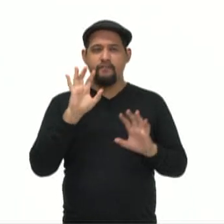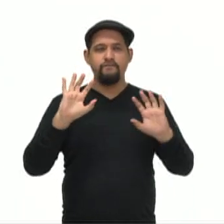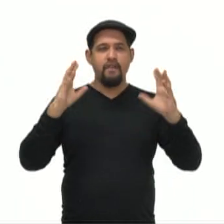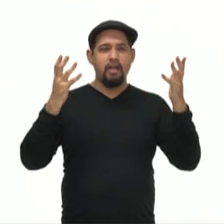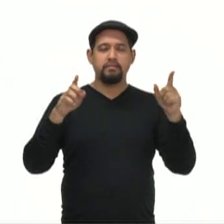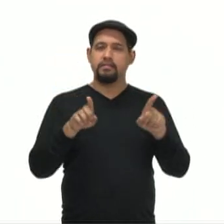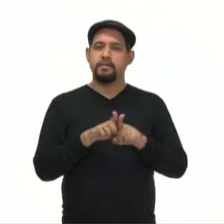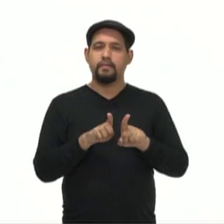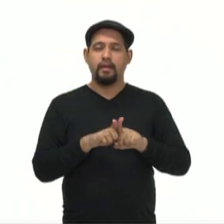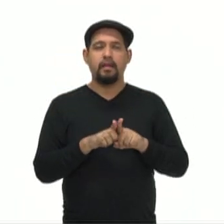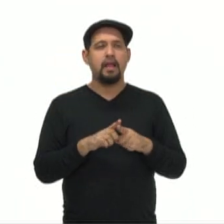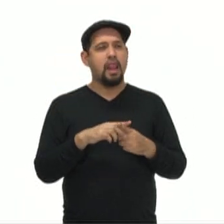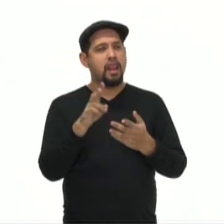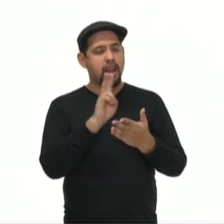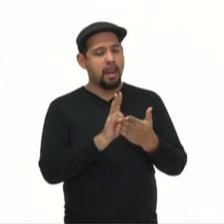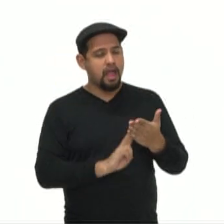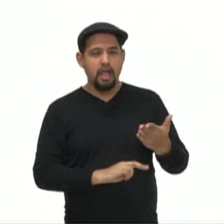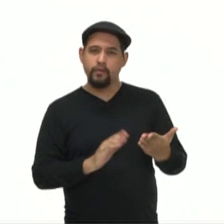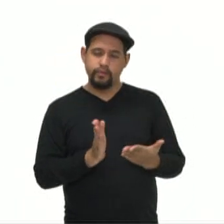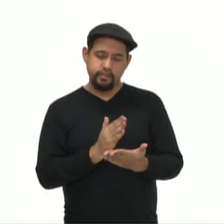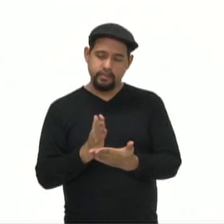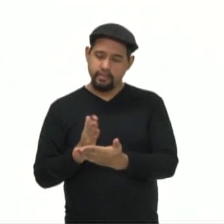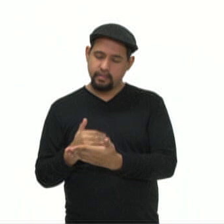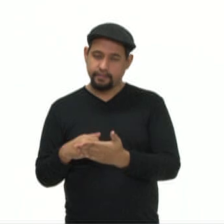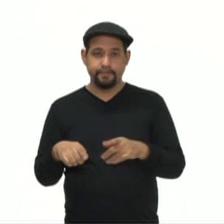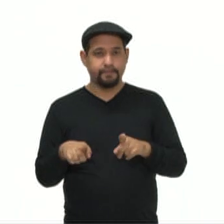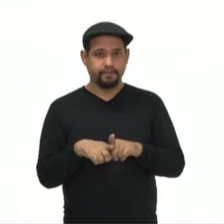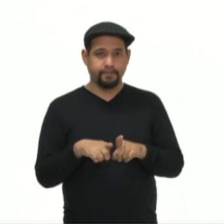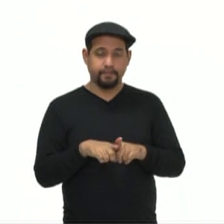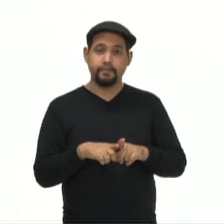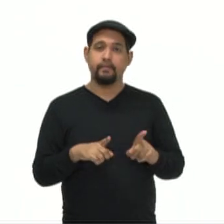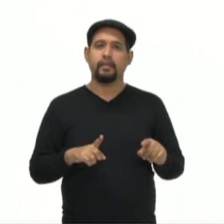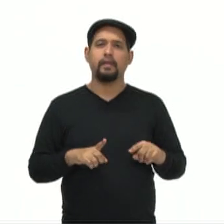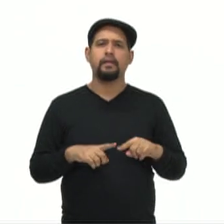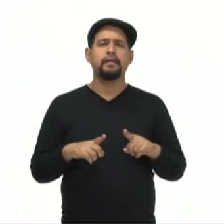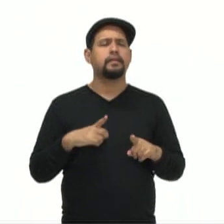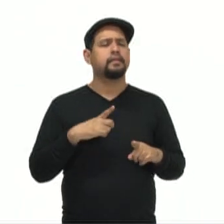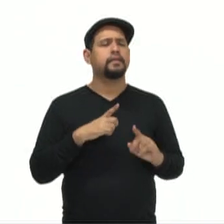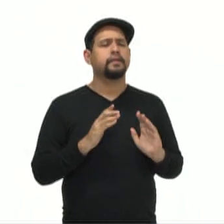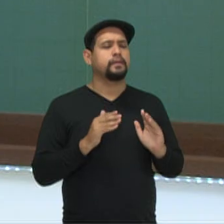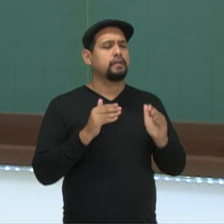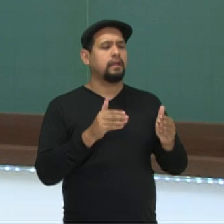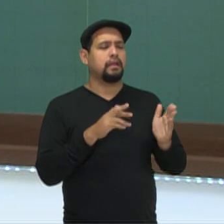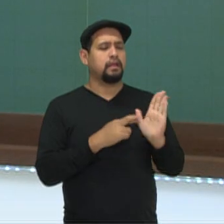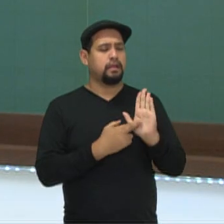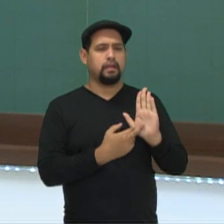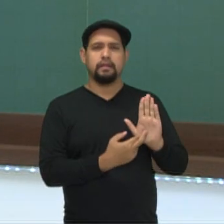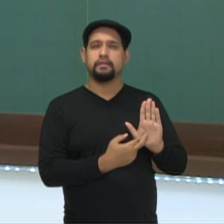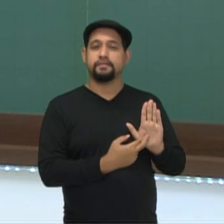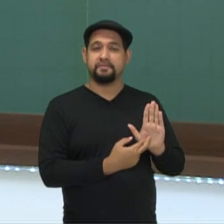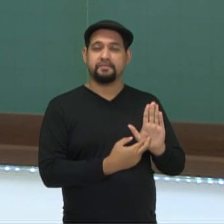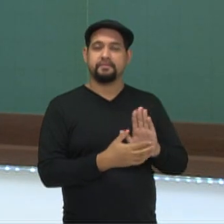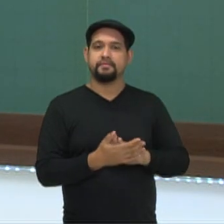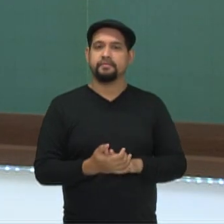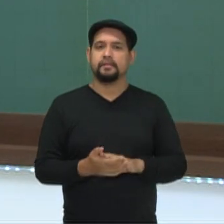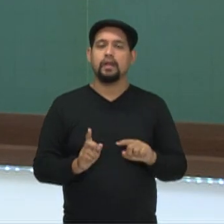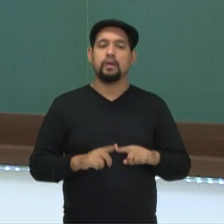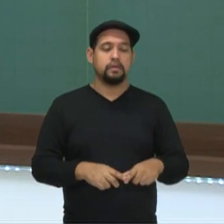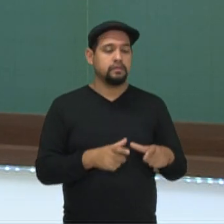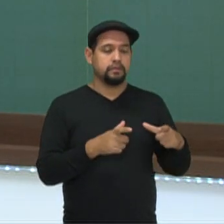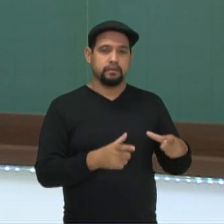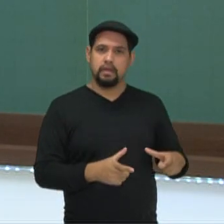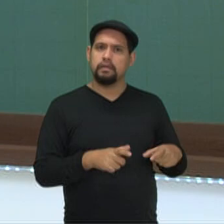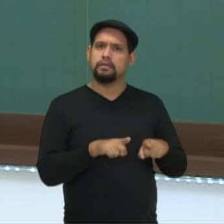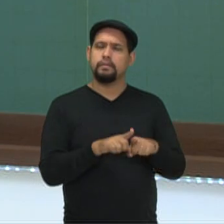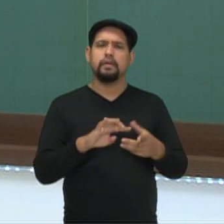festas, leem-se os livros sagrados, orais e escritos, e também lá tem as suas representações simbólicas. Os lugares